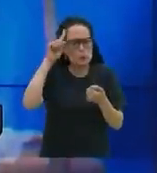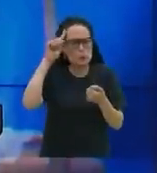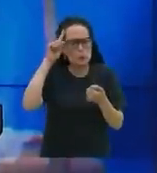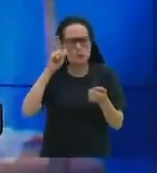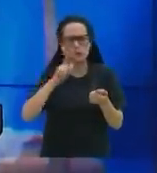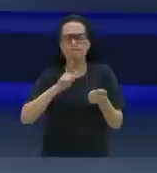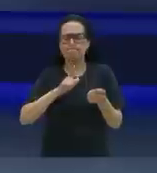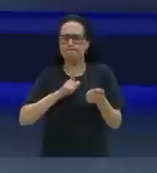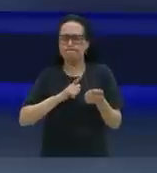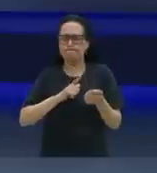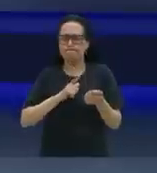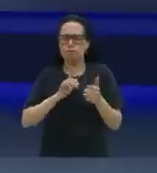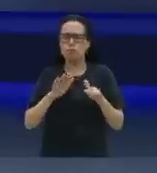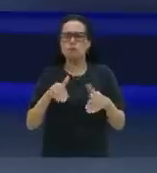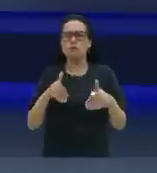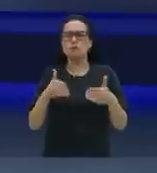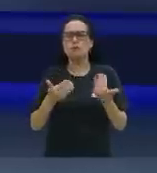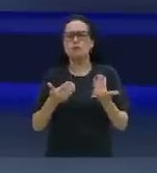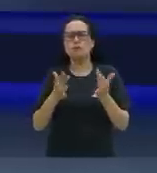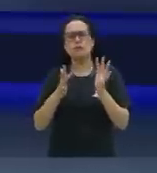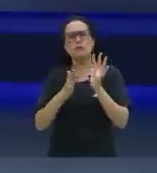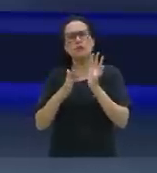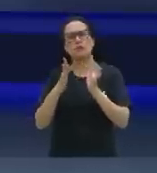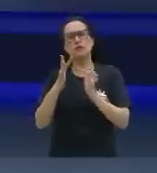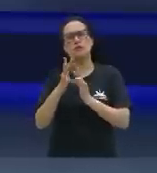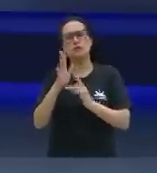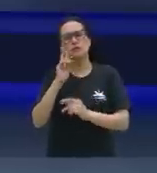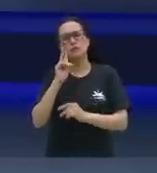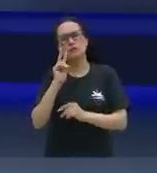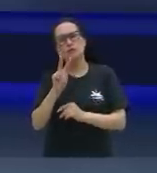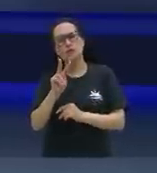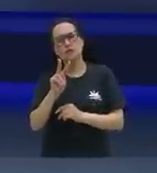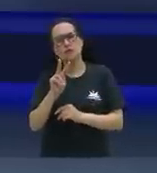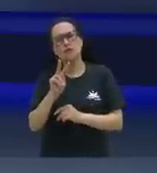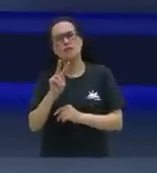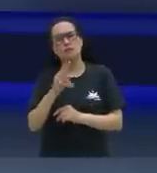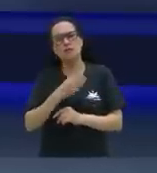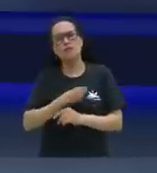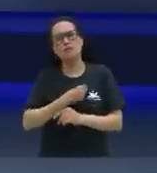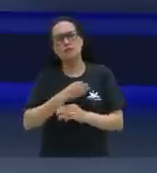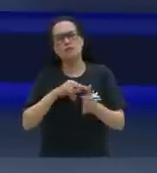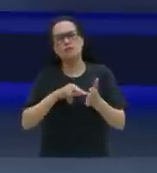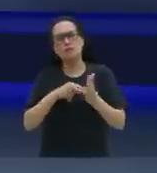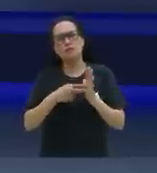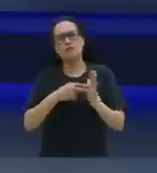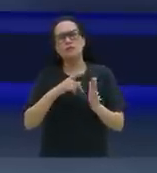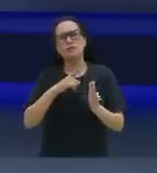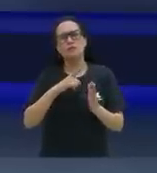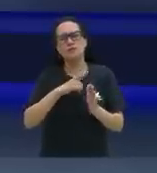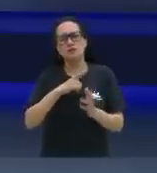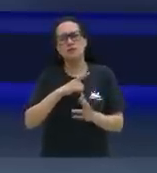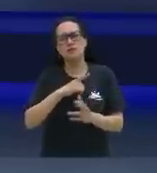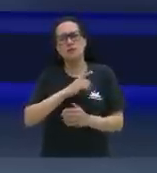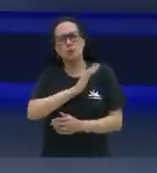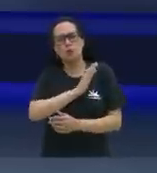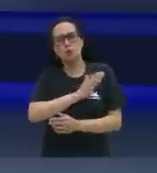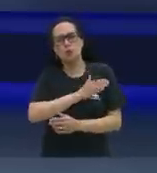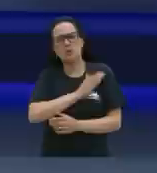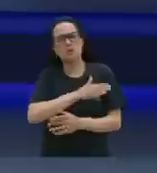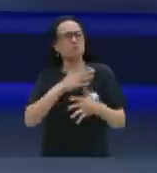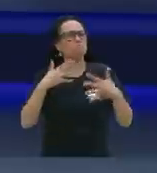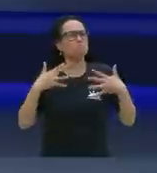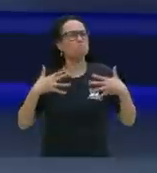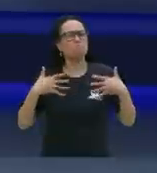Quando ouvia Jesus, a vida voltava a ter sentido, o coração alegrava, a